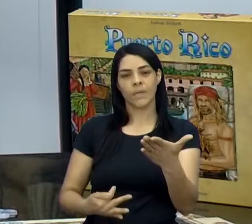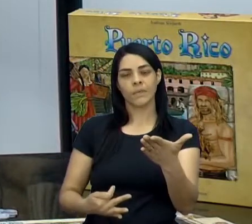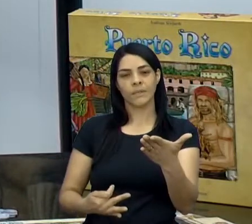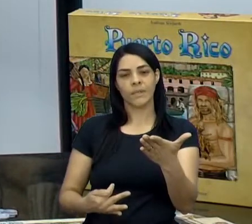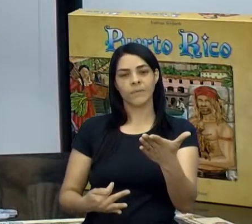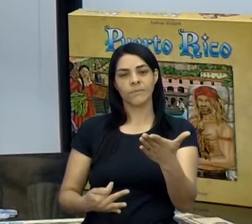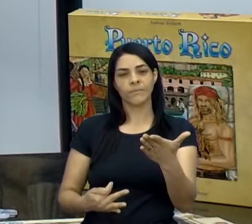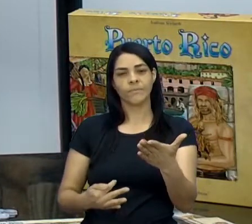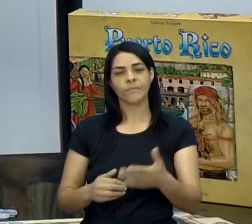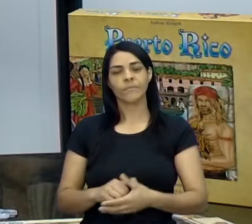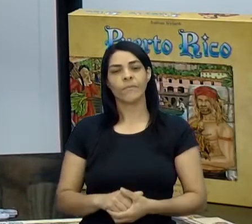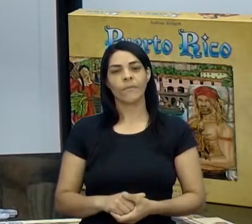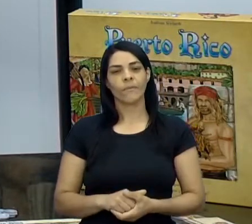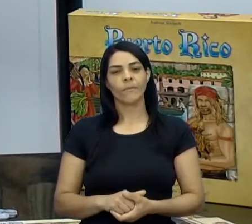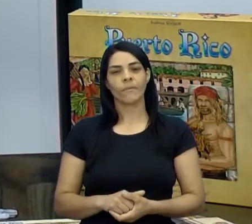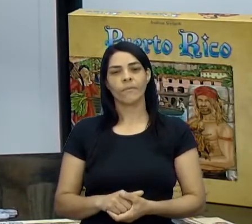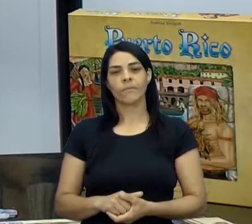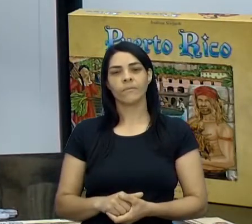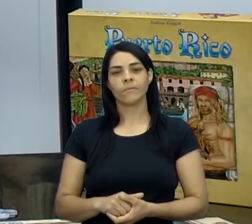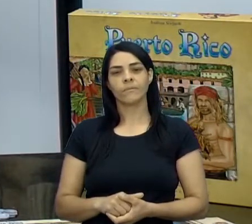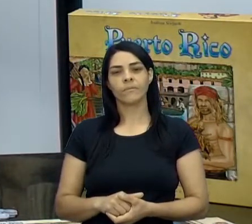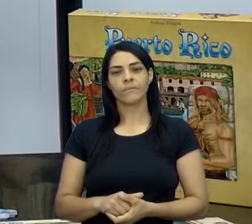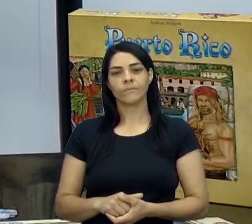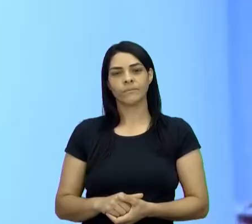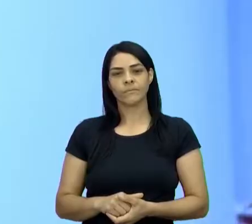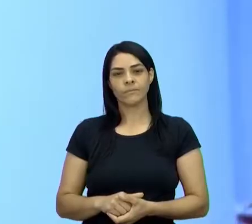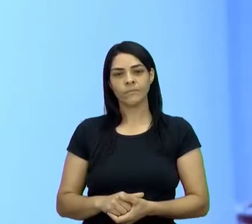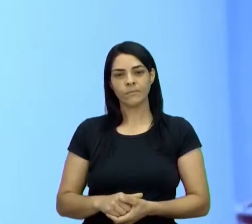em questão de ambientação.